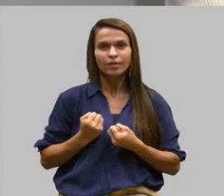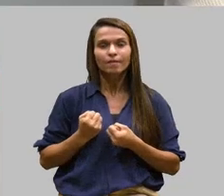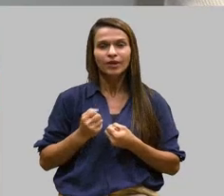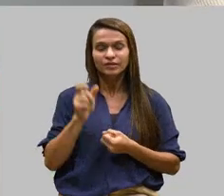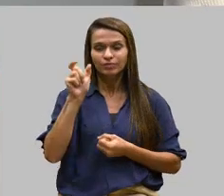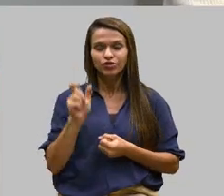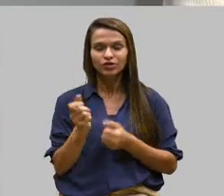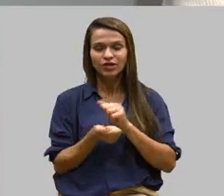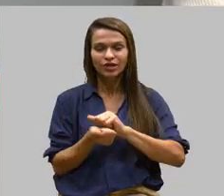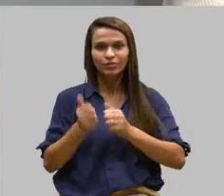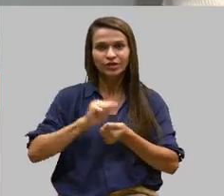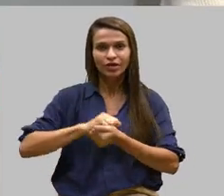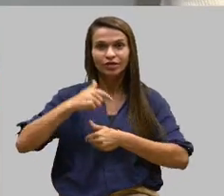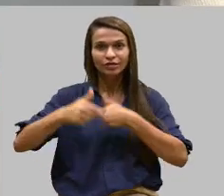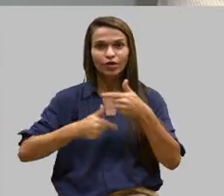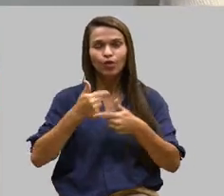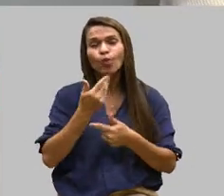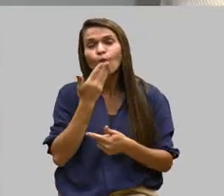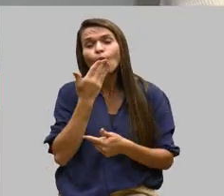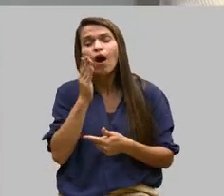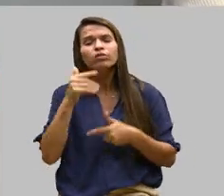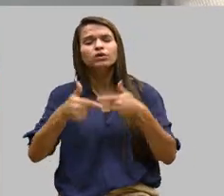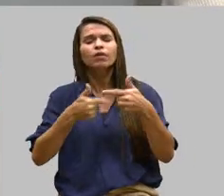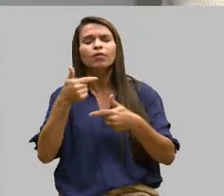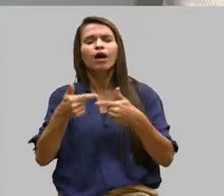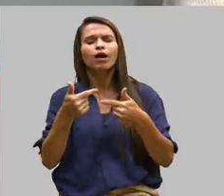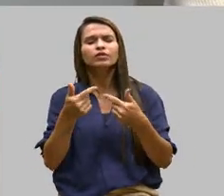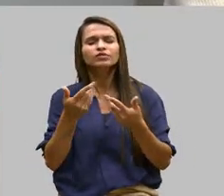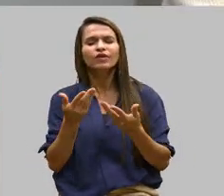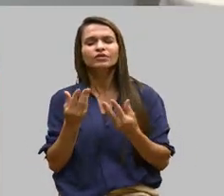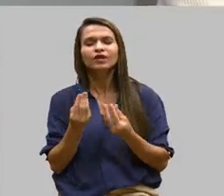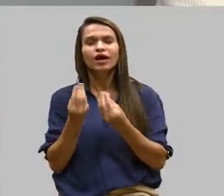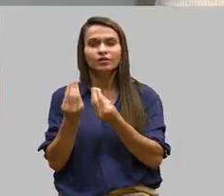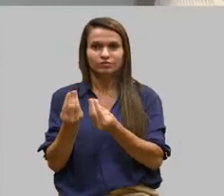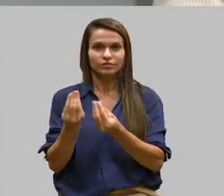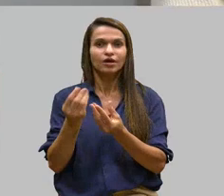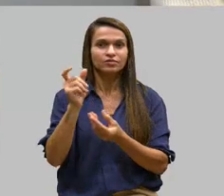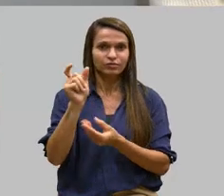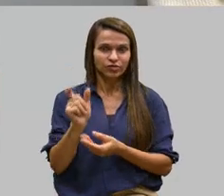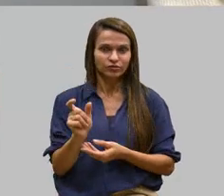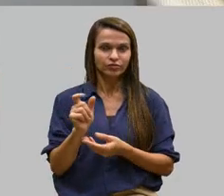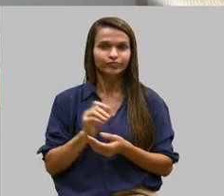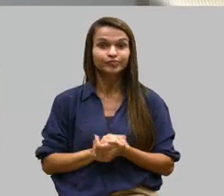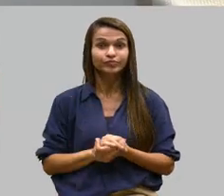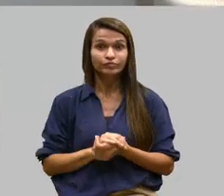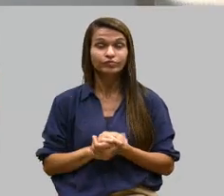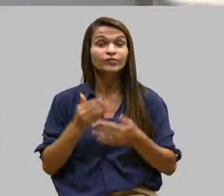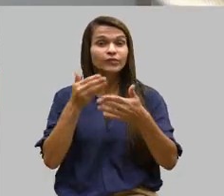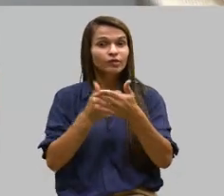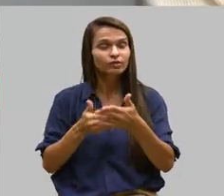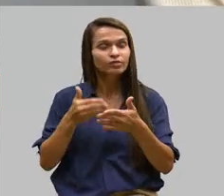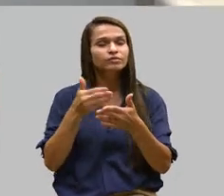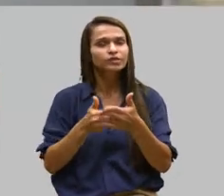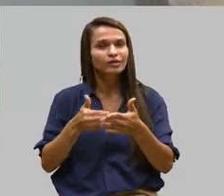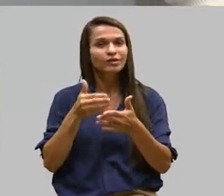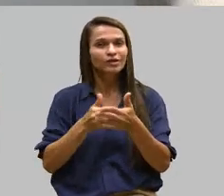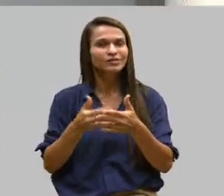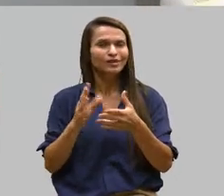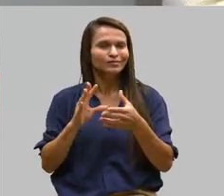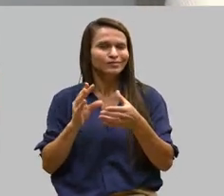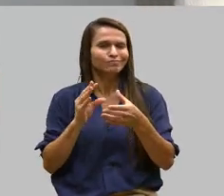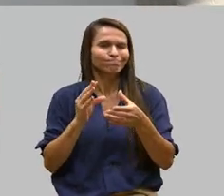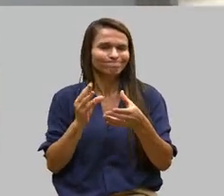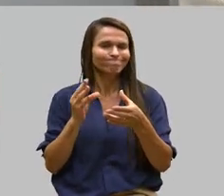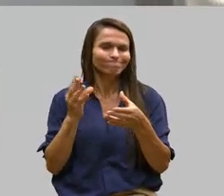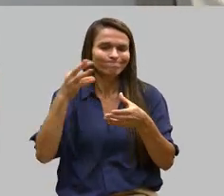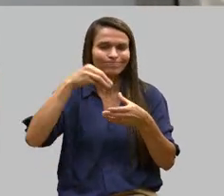ao trabalho e a atividade que vai ser destinada a ele então Essas barreiras fazem parte da nossa caminhada outra barreira também